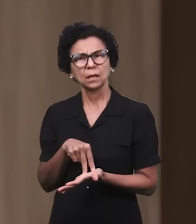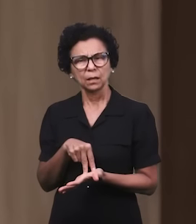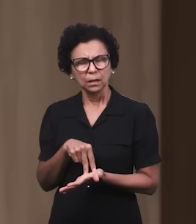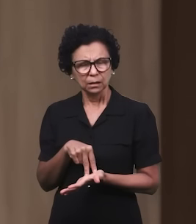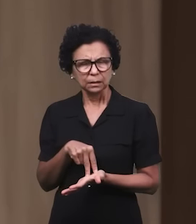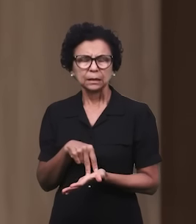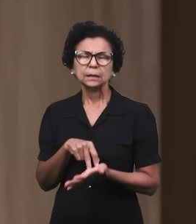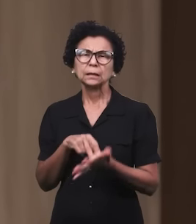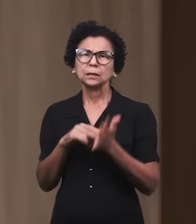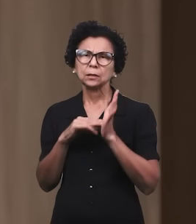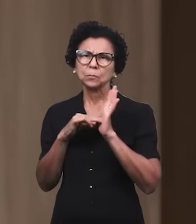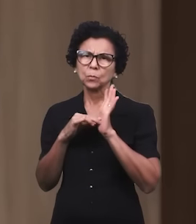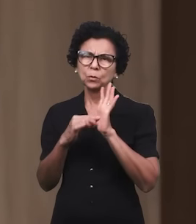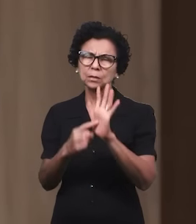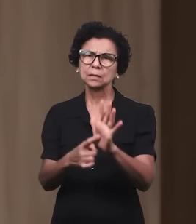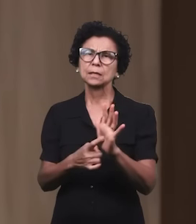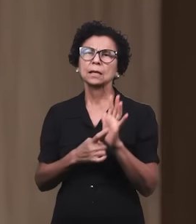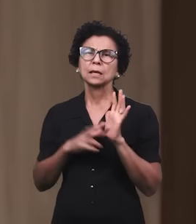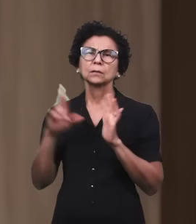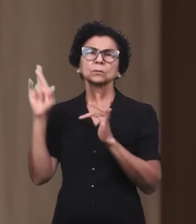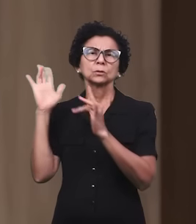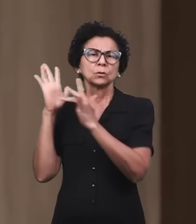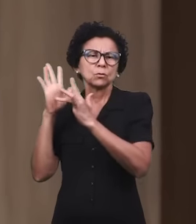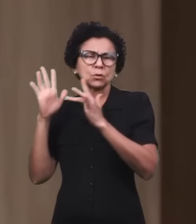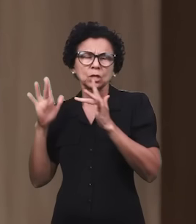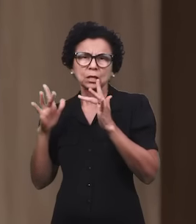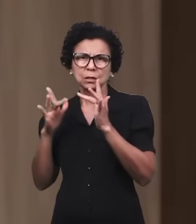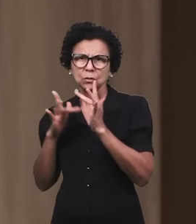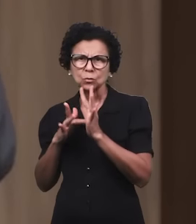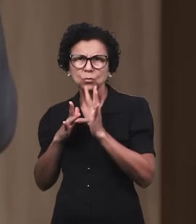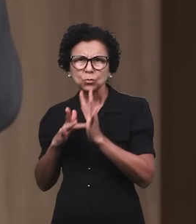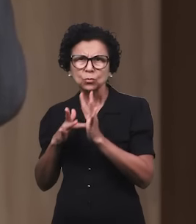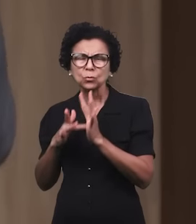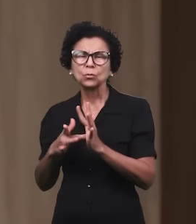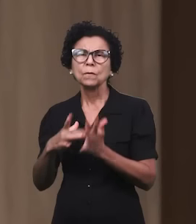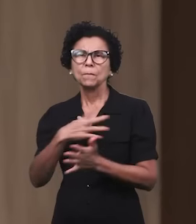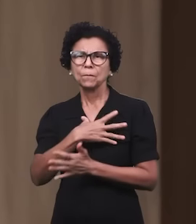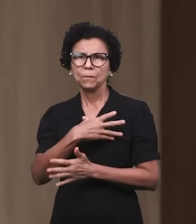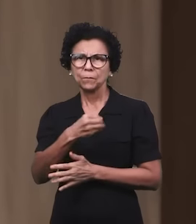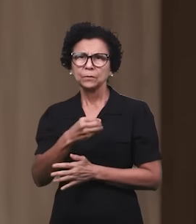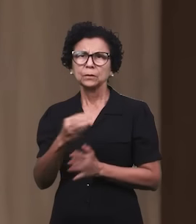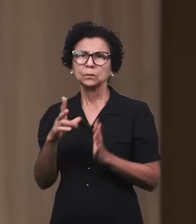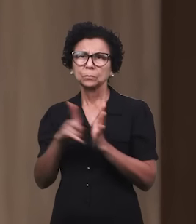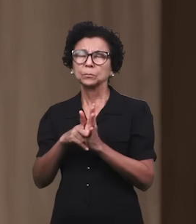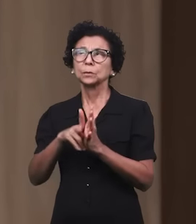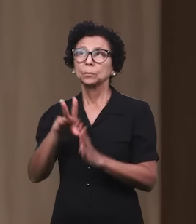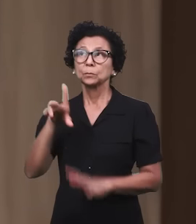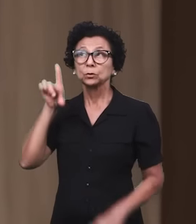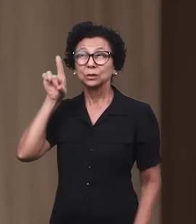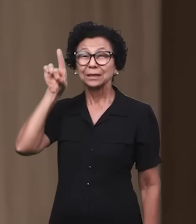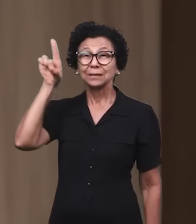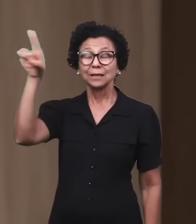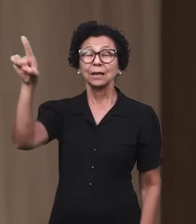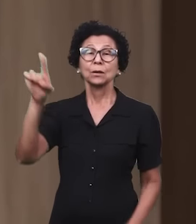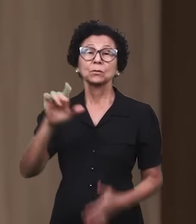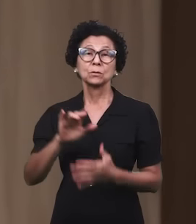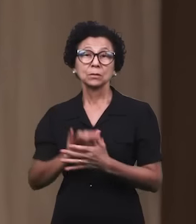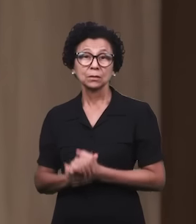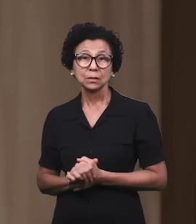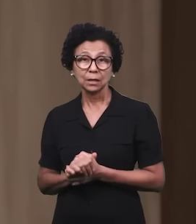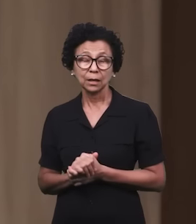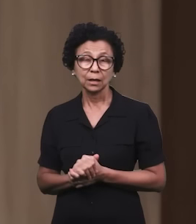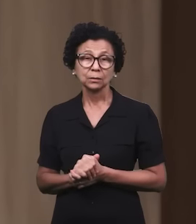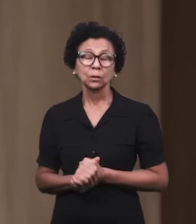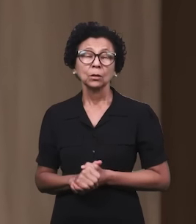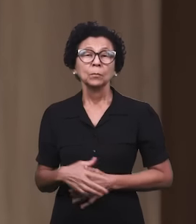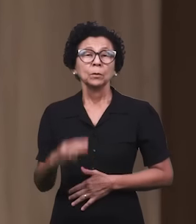demonstrar a divindade do Senhor Jesus, o Senhor Jesus como o Filho de Deus, né, como o Messias,